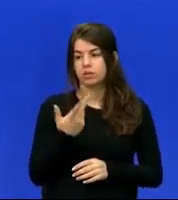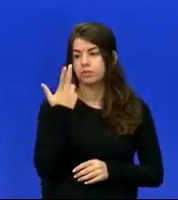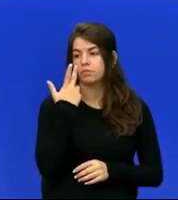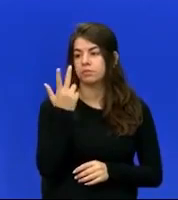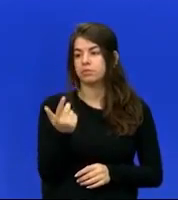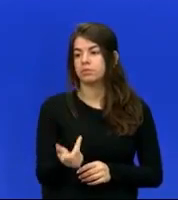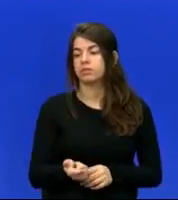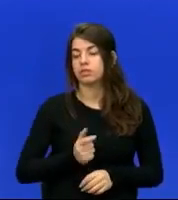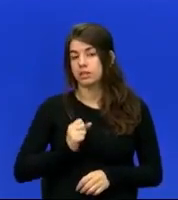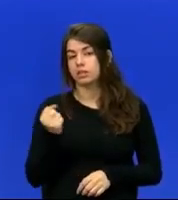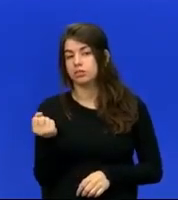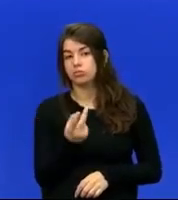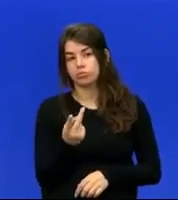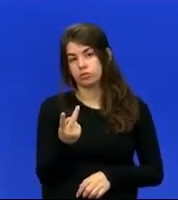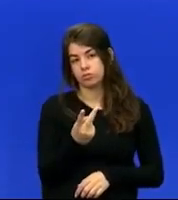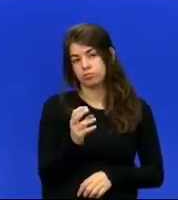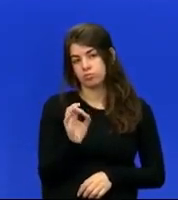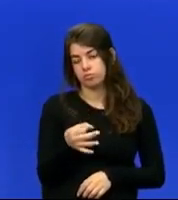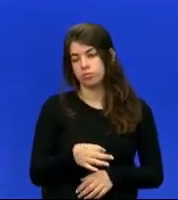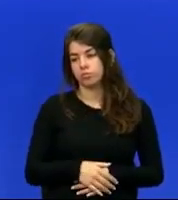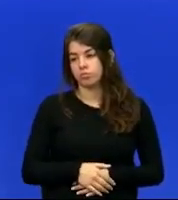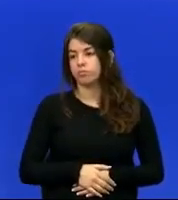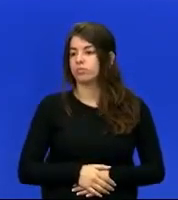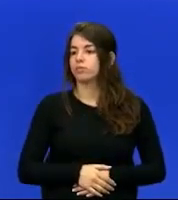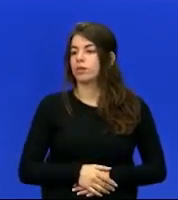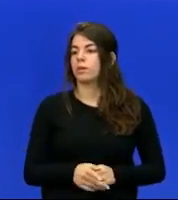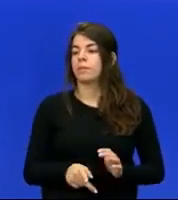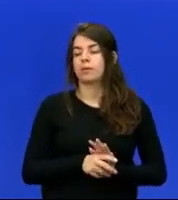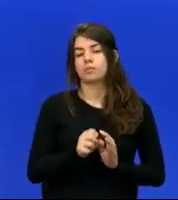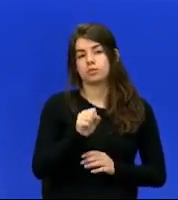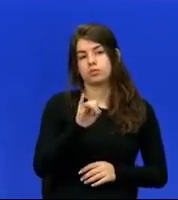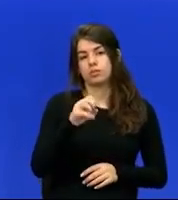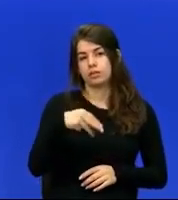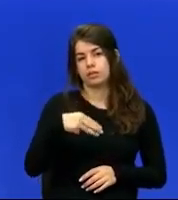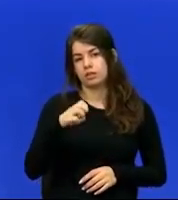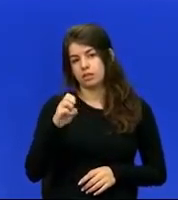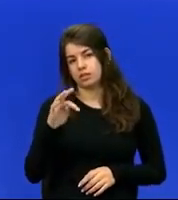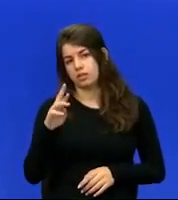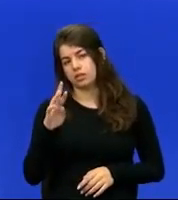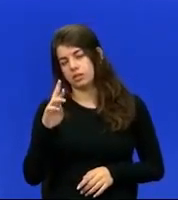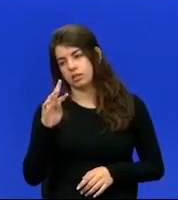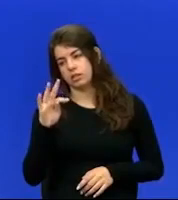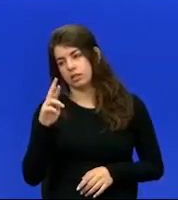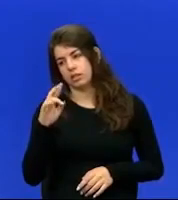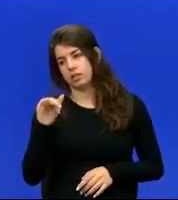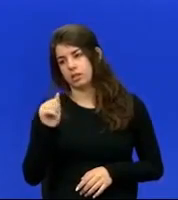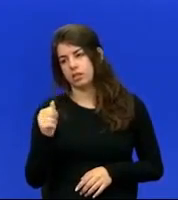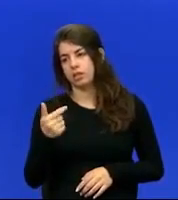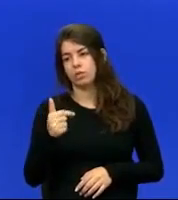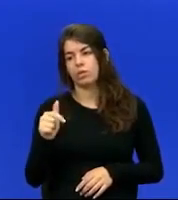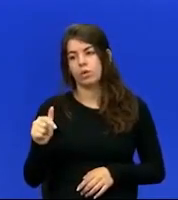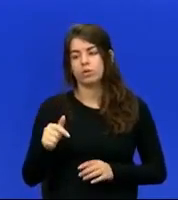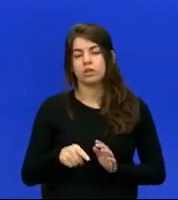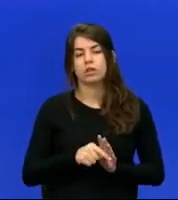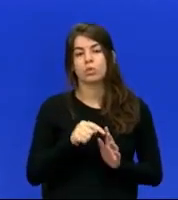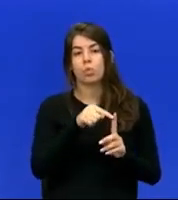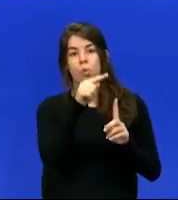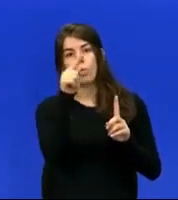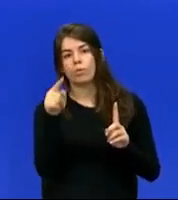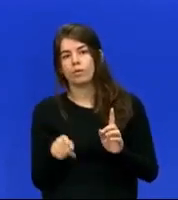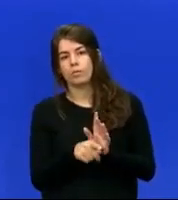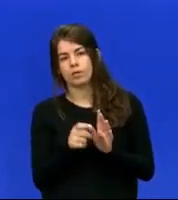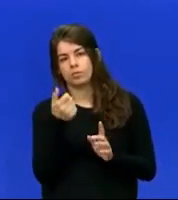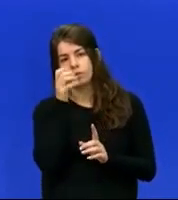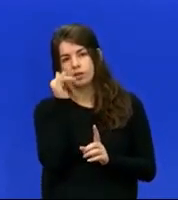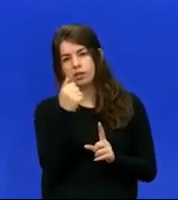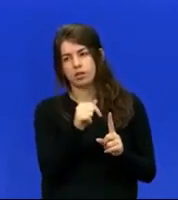vem através dessas duas relações, né? Simetria e de curtose, ok? Então, nós já sabemos que essa